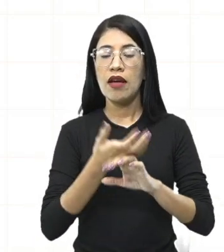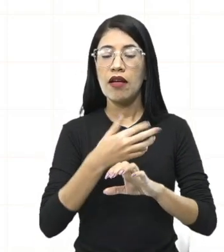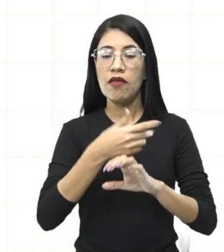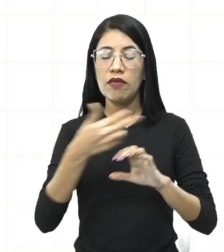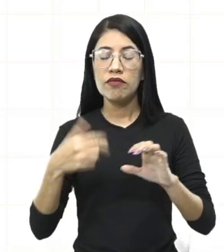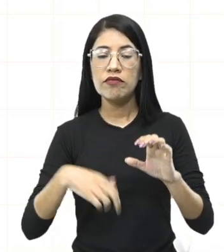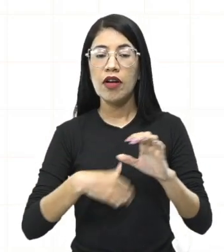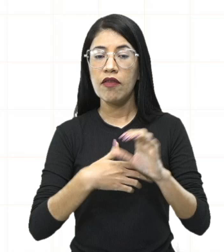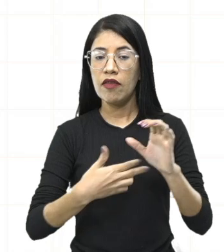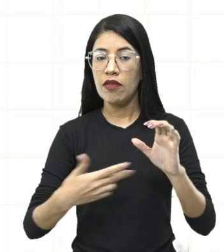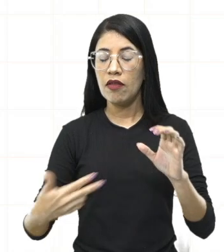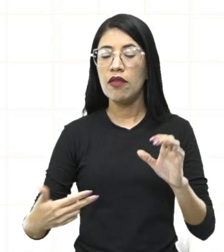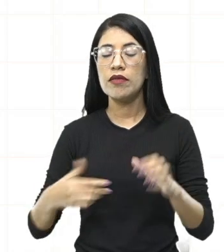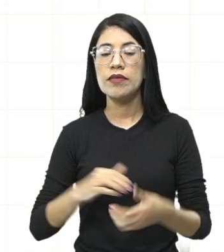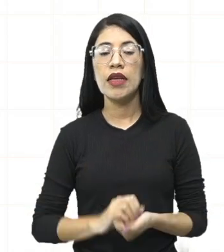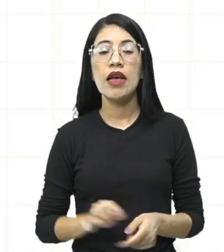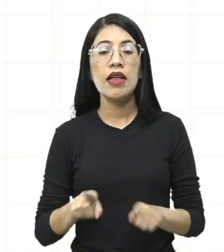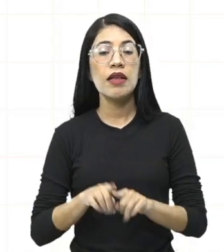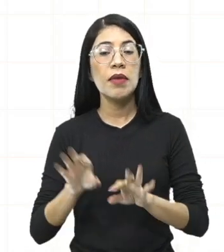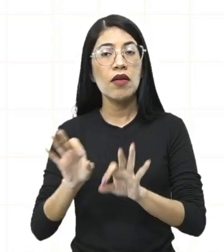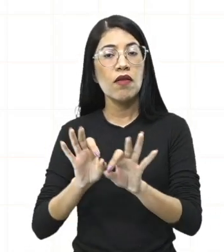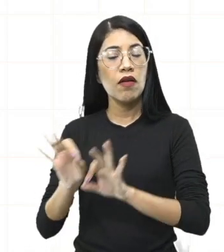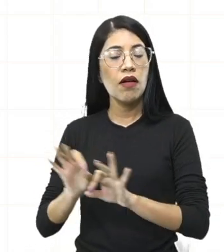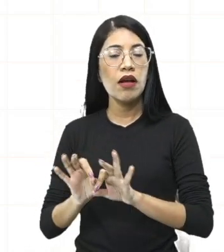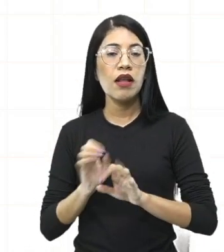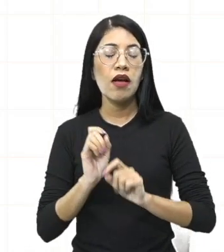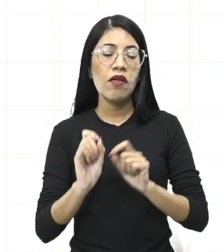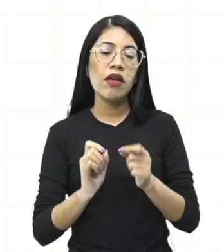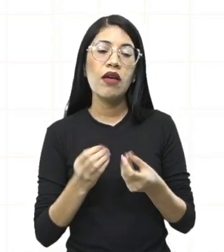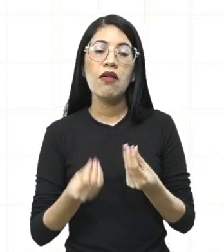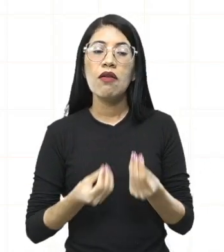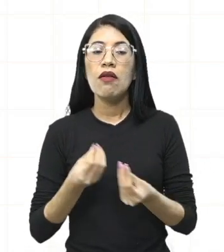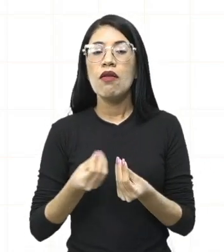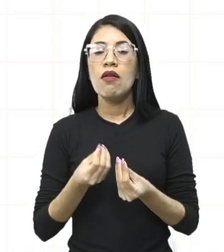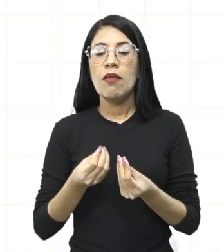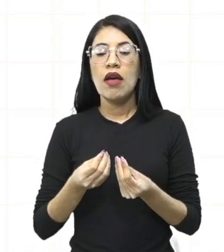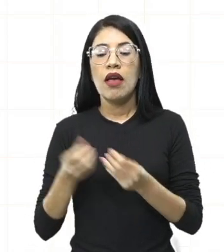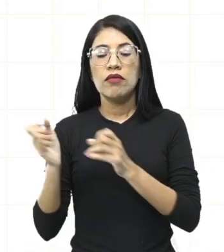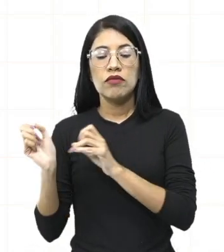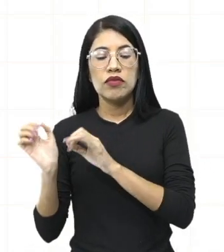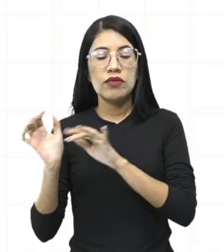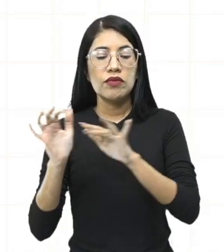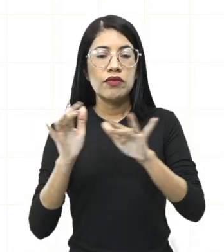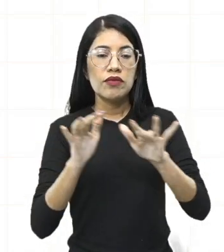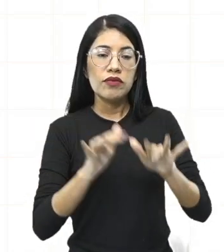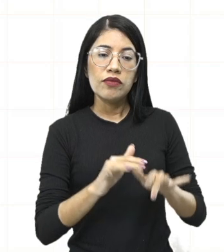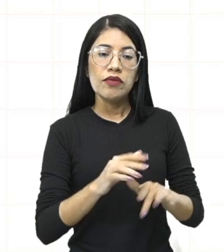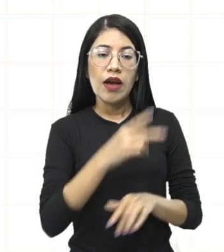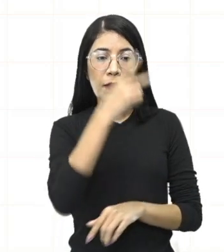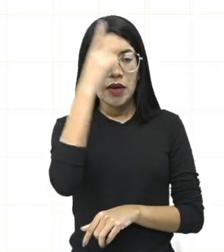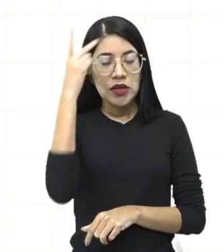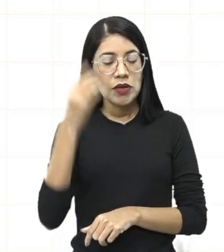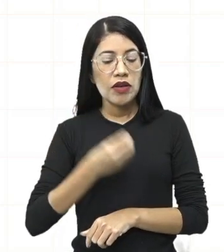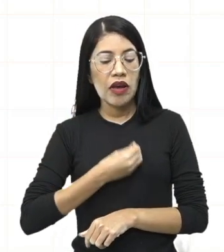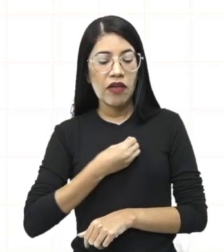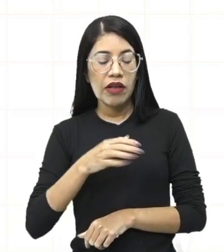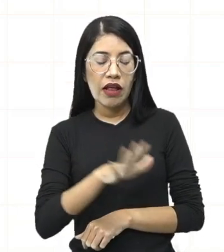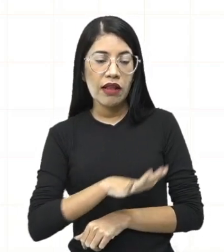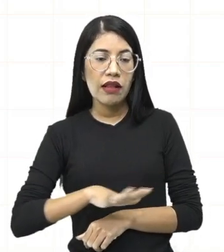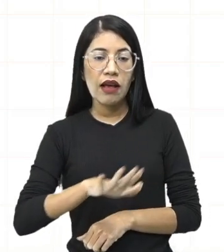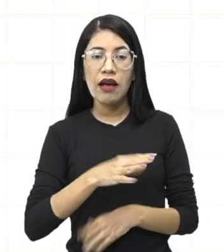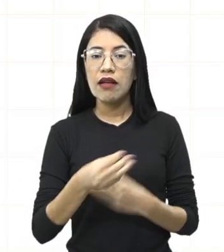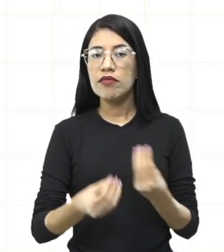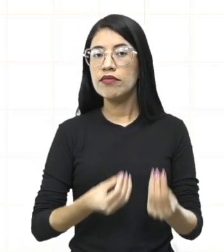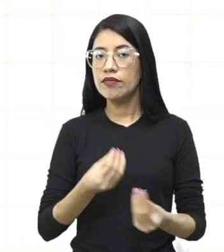flora, e também de ordenar o processo de ocupação humana, tá bom? Então, como é que vai ser